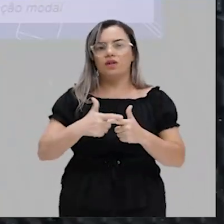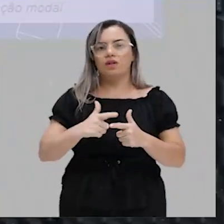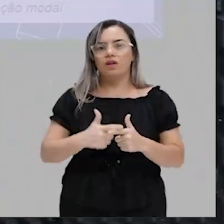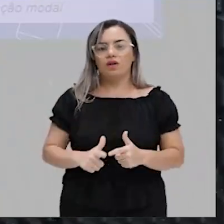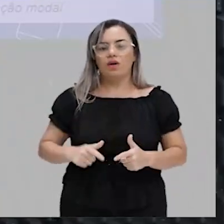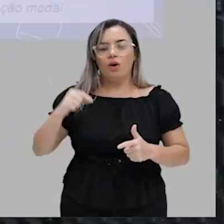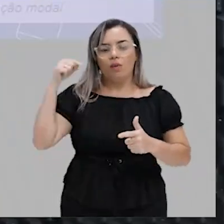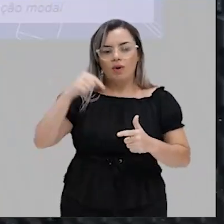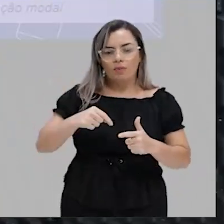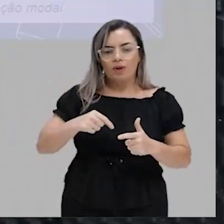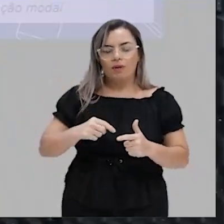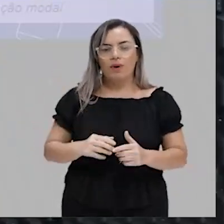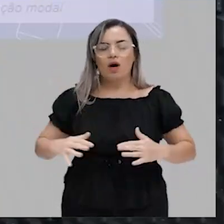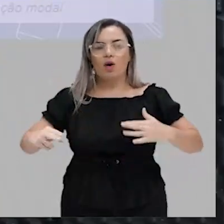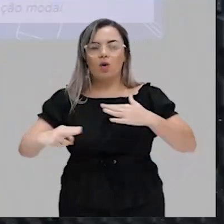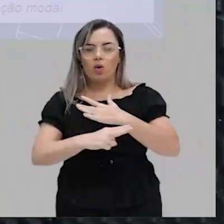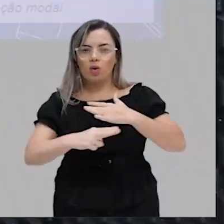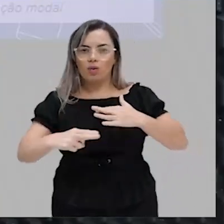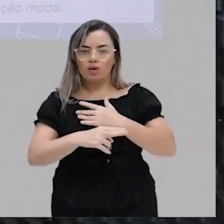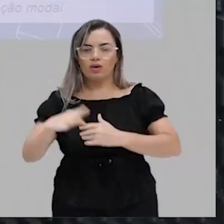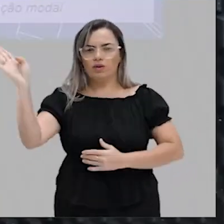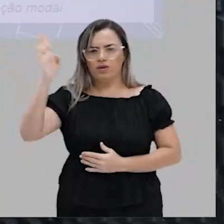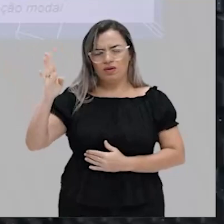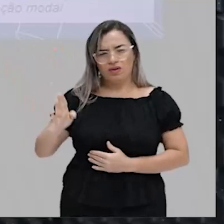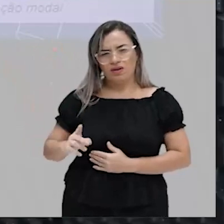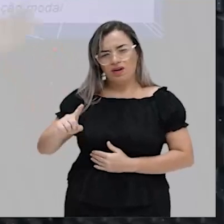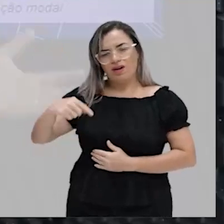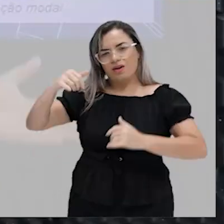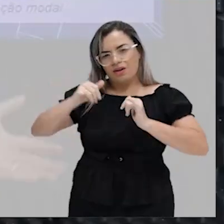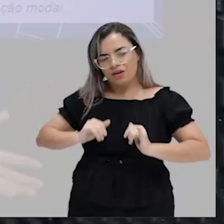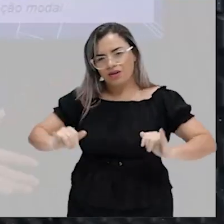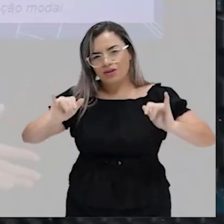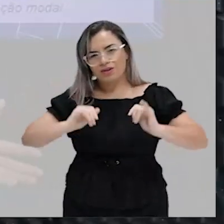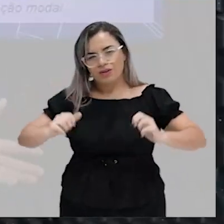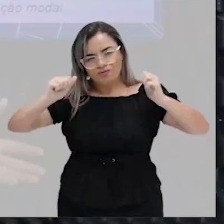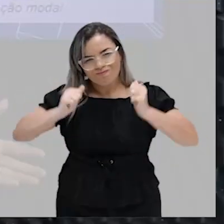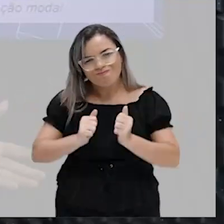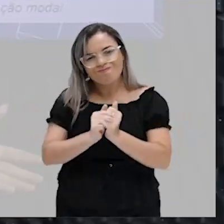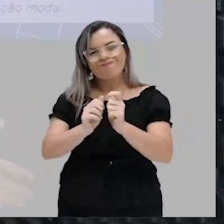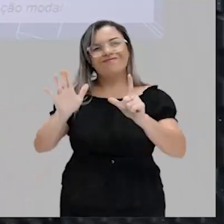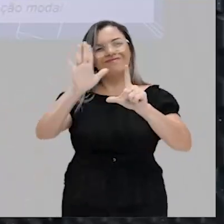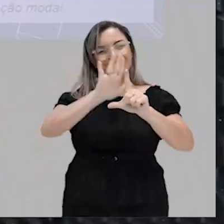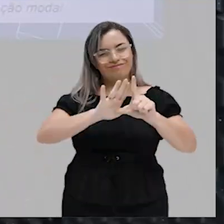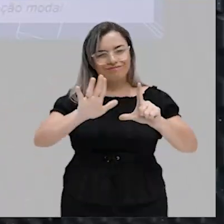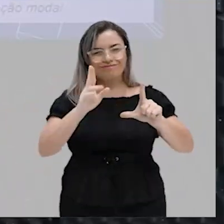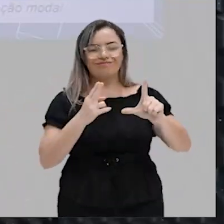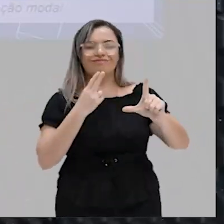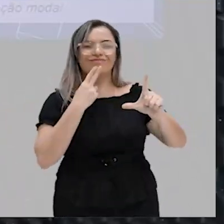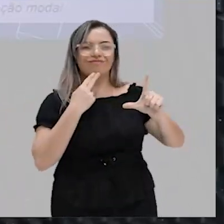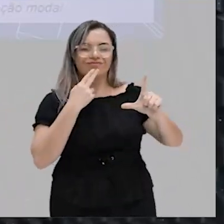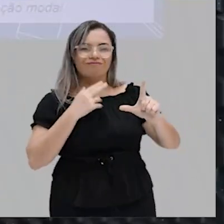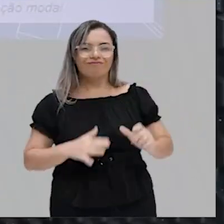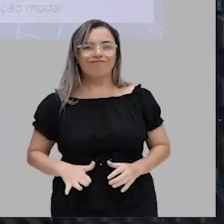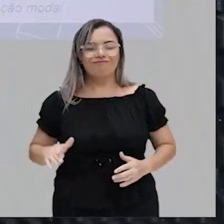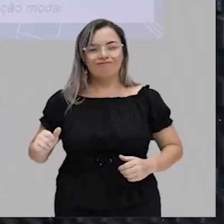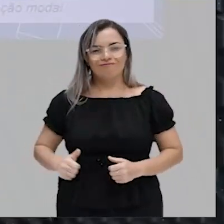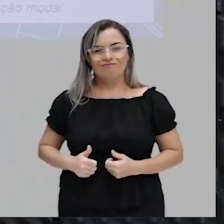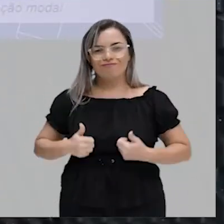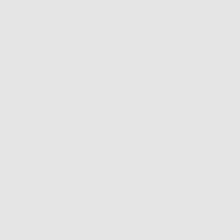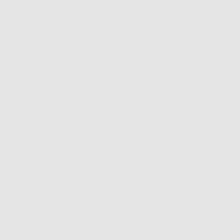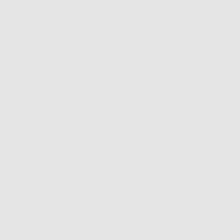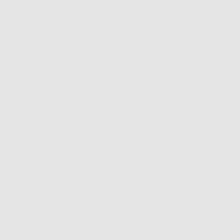urbanos brasileiros. Então, galera, para essas e outras informações, nos acompanhe na plataforma Gonçalves Dias e valeu!